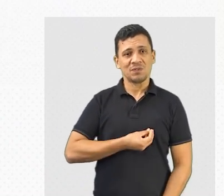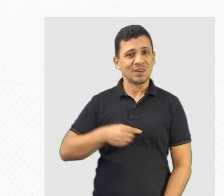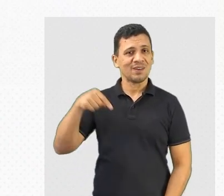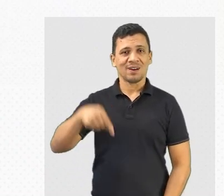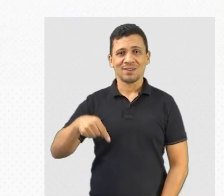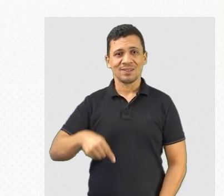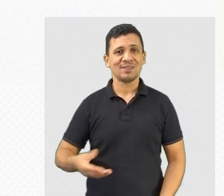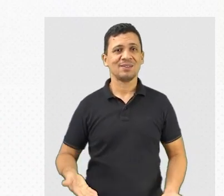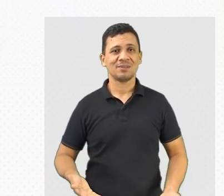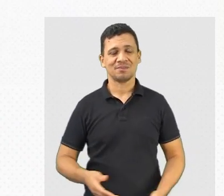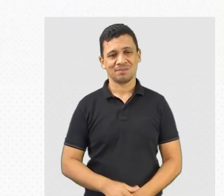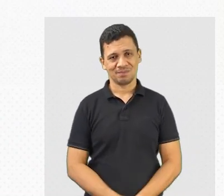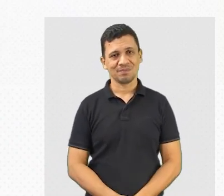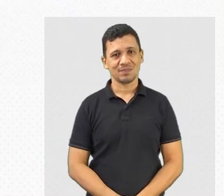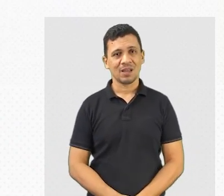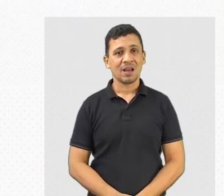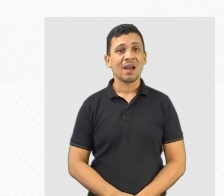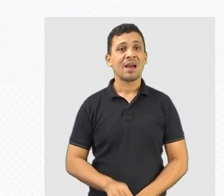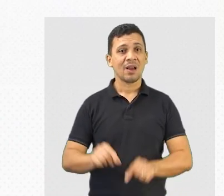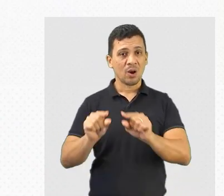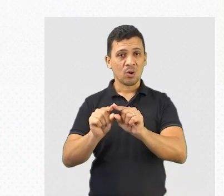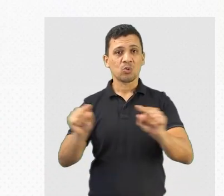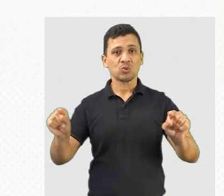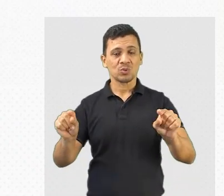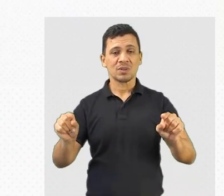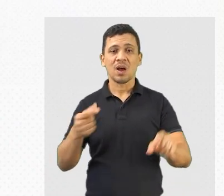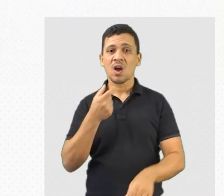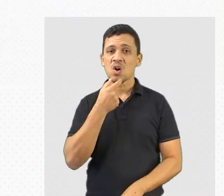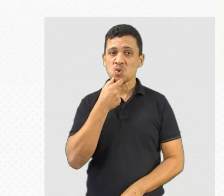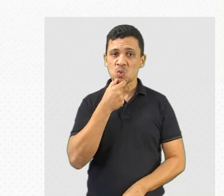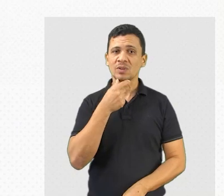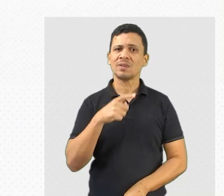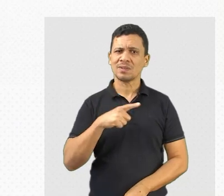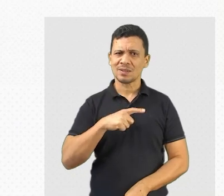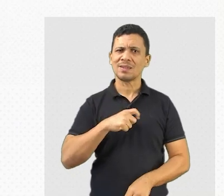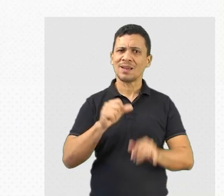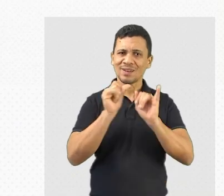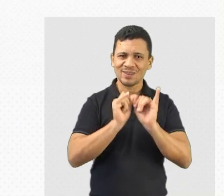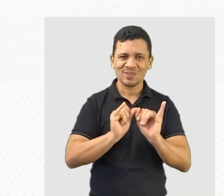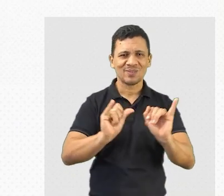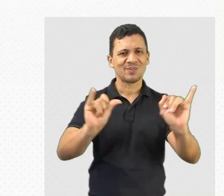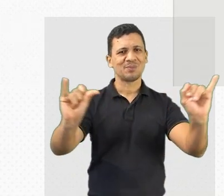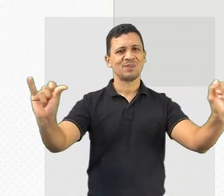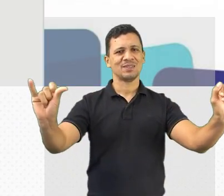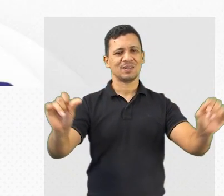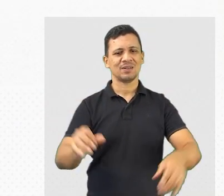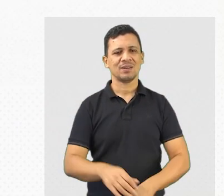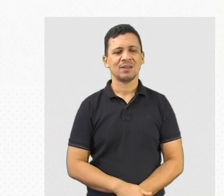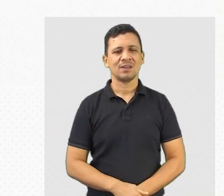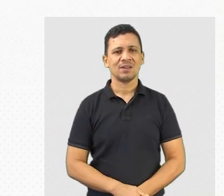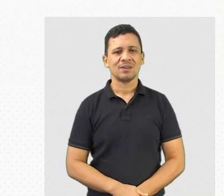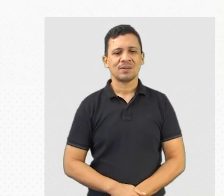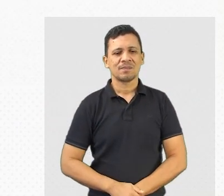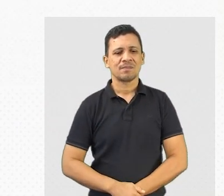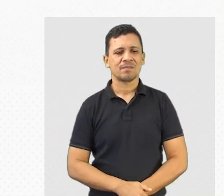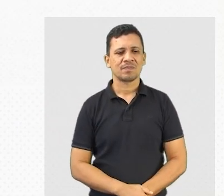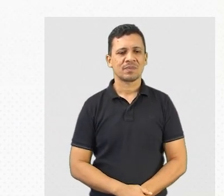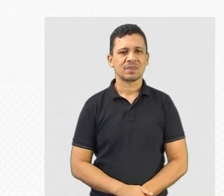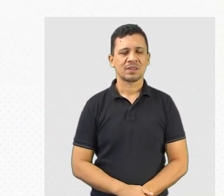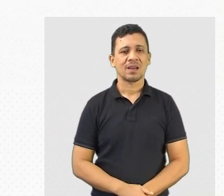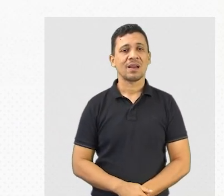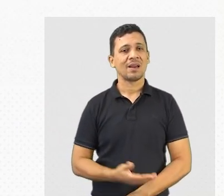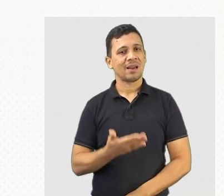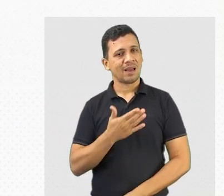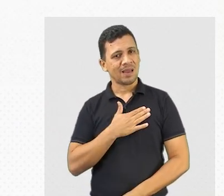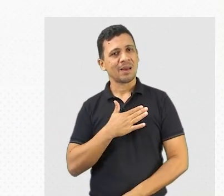vivo. Mas é uma construção que na língua inglesa traz uma mensagem. E por fim, ele repete o título, It's